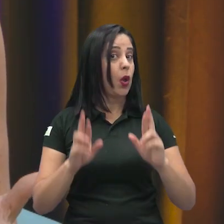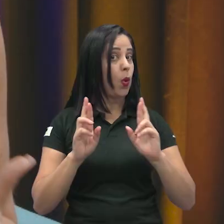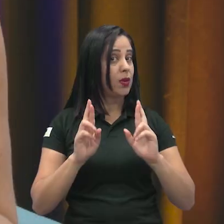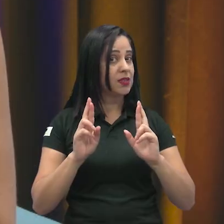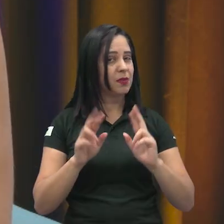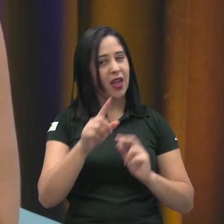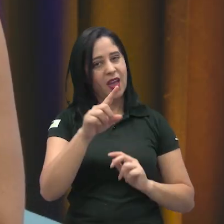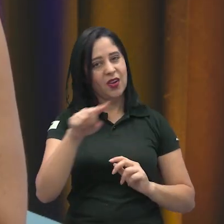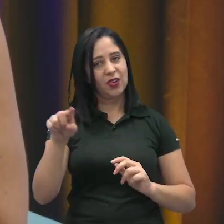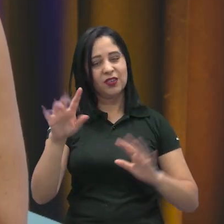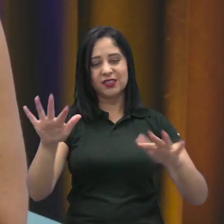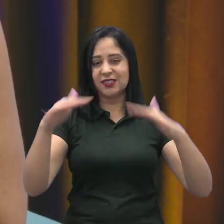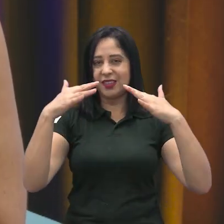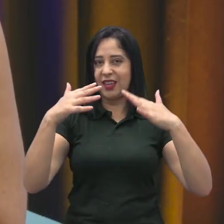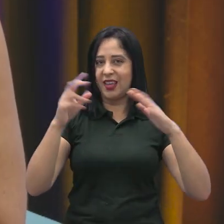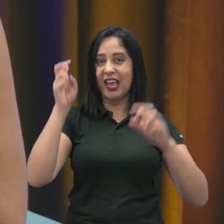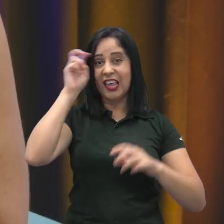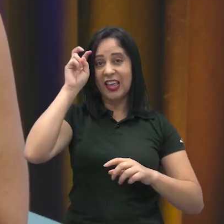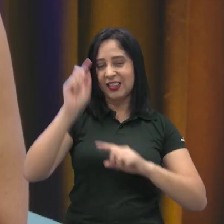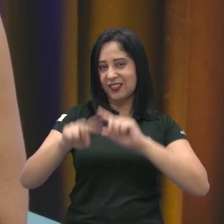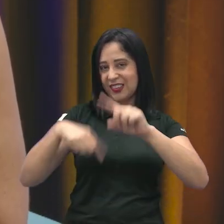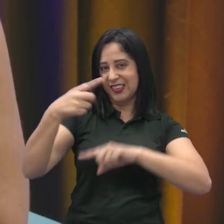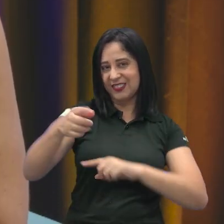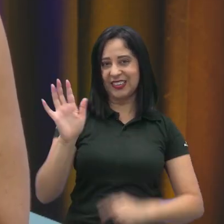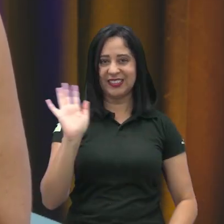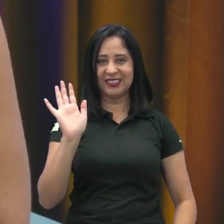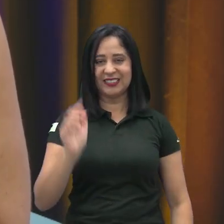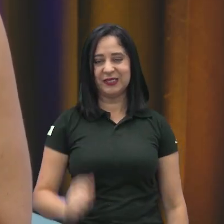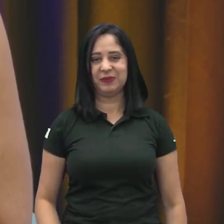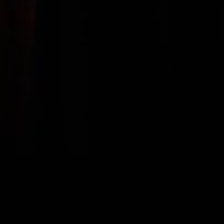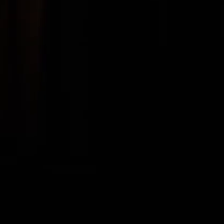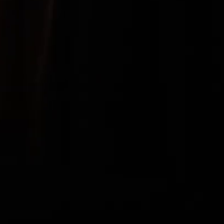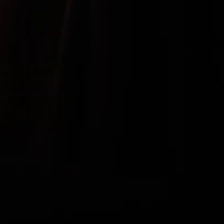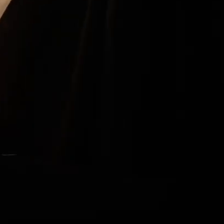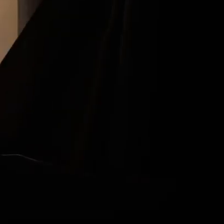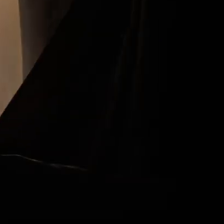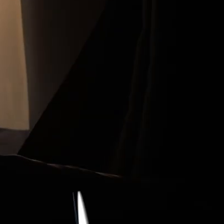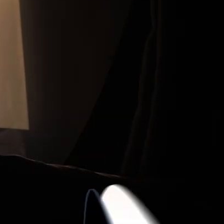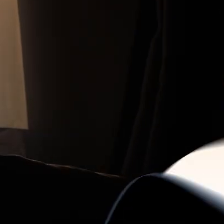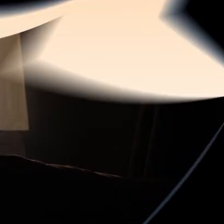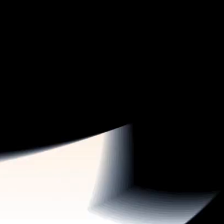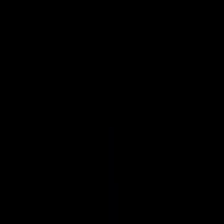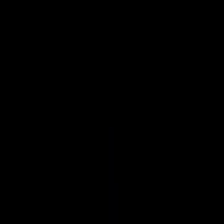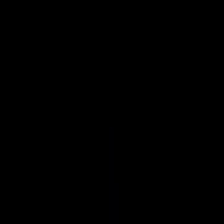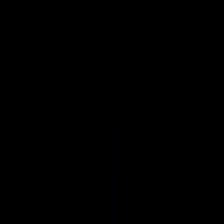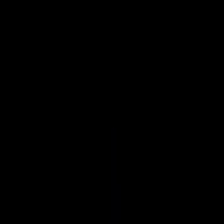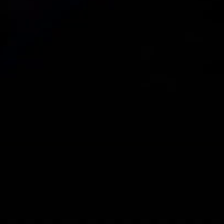inspiradora hoje. Esperamos você na próxima quinta-feira.